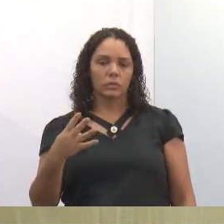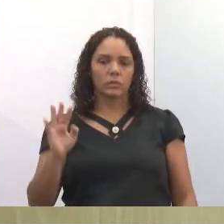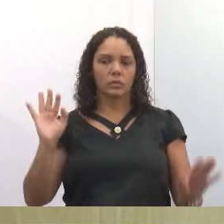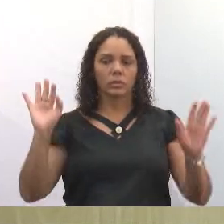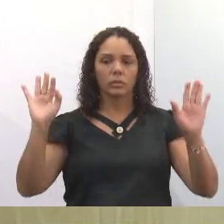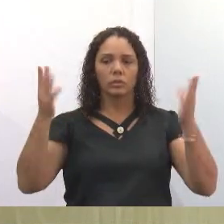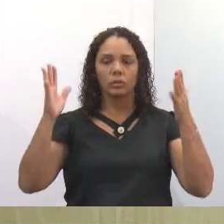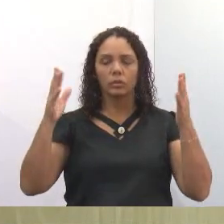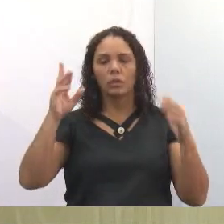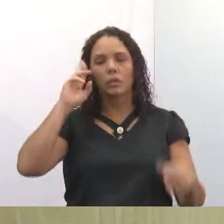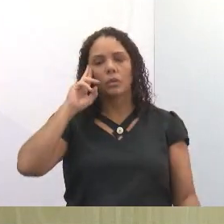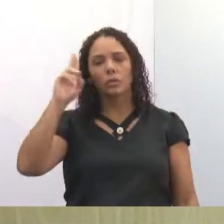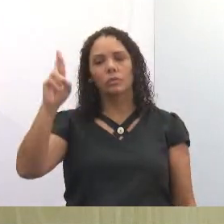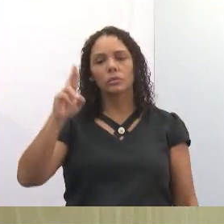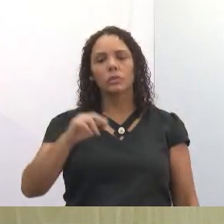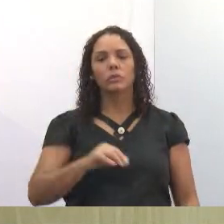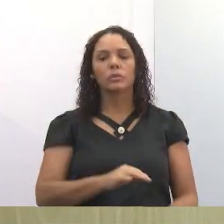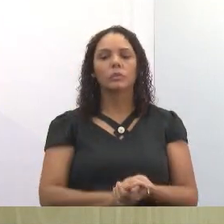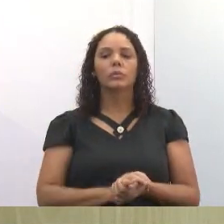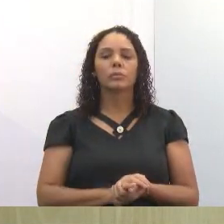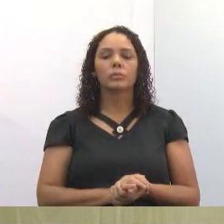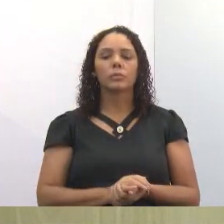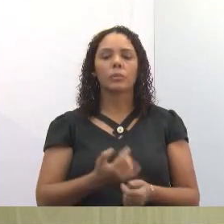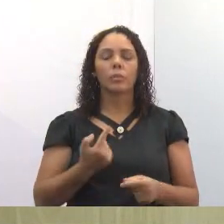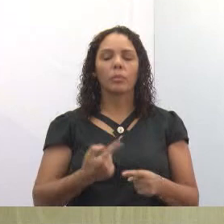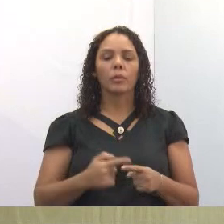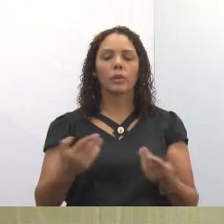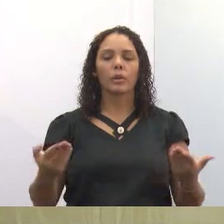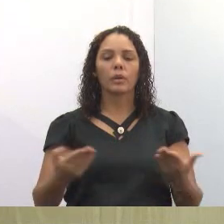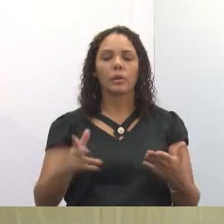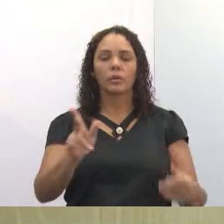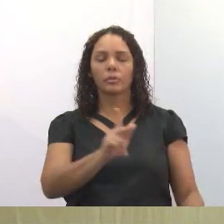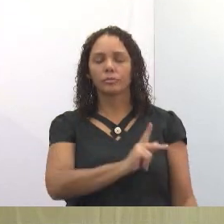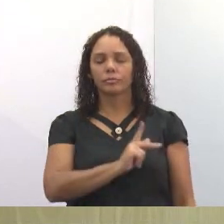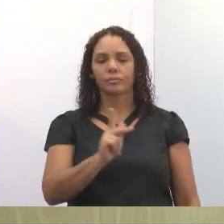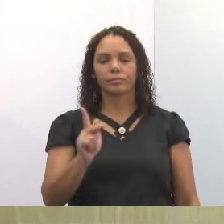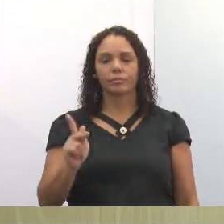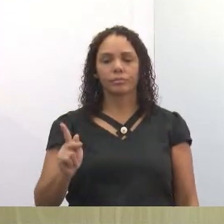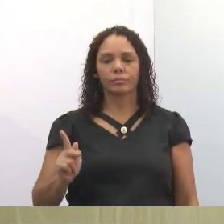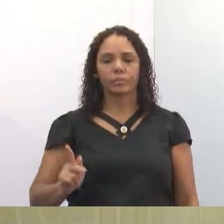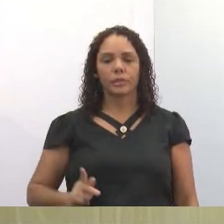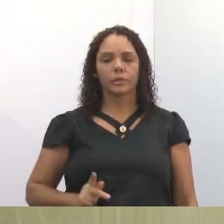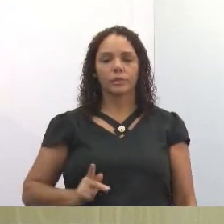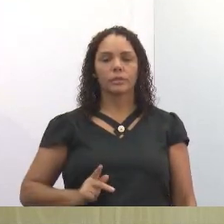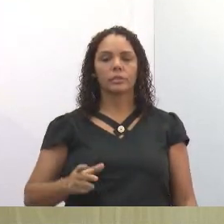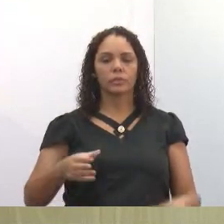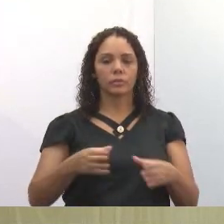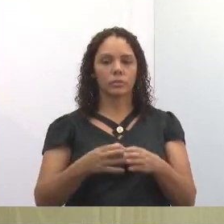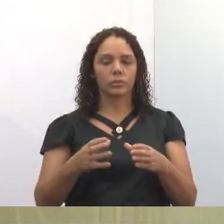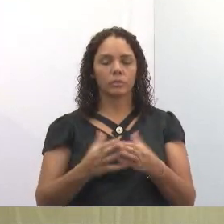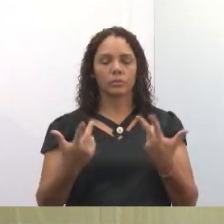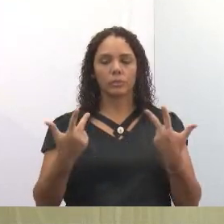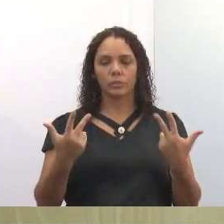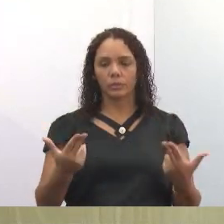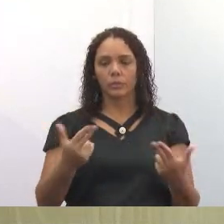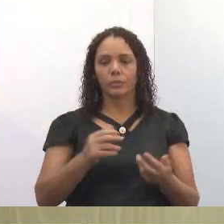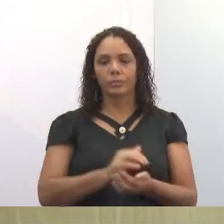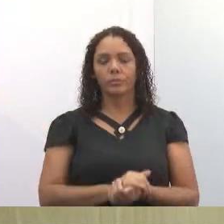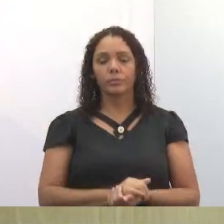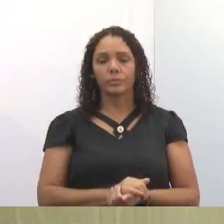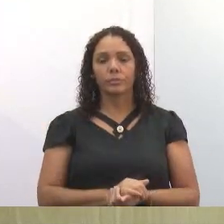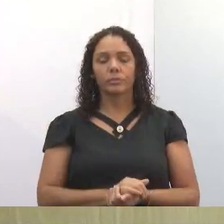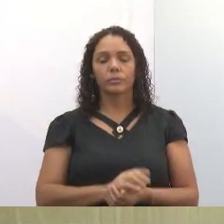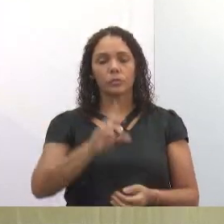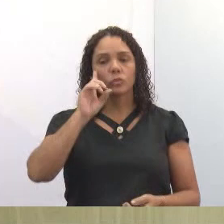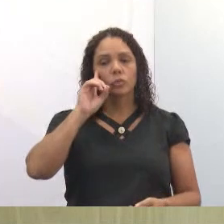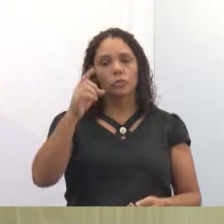Bushman Nunes, pela sua posse como presidente do Rotary Clube Jacareí Oeste para o ano Rotário 2024-2025,